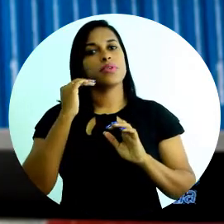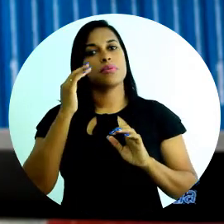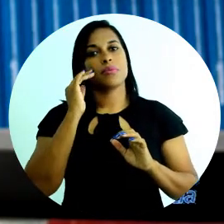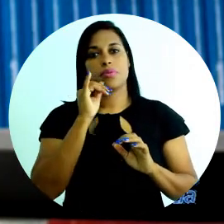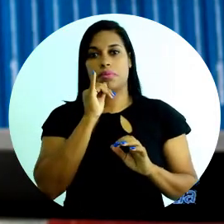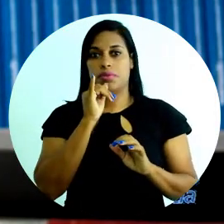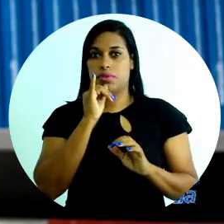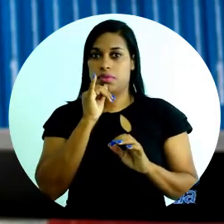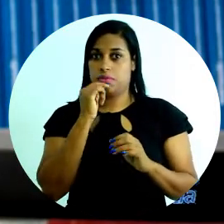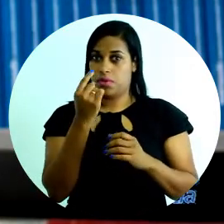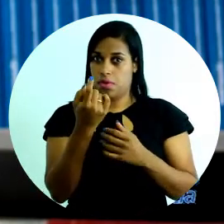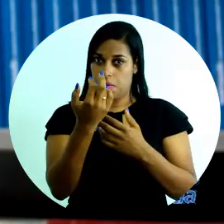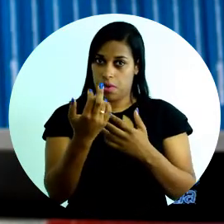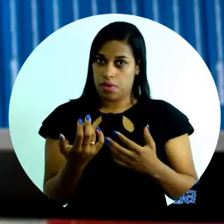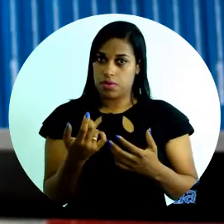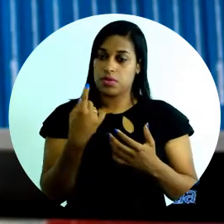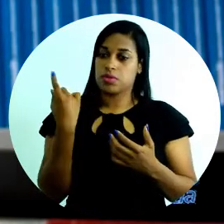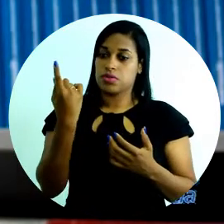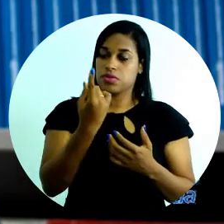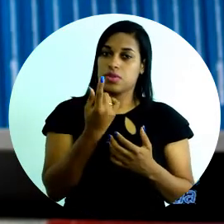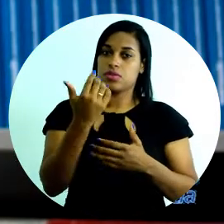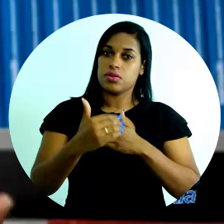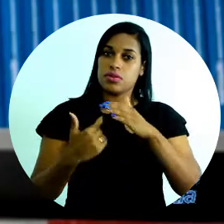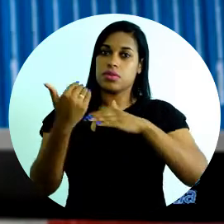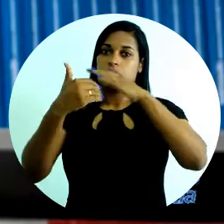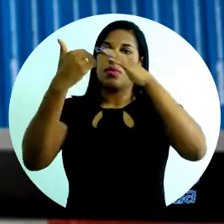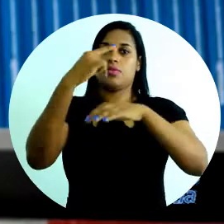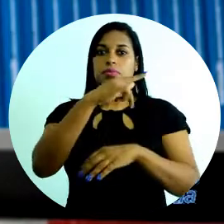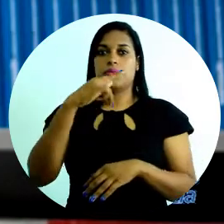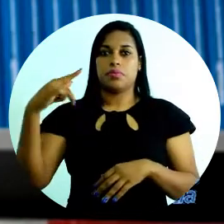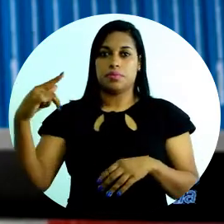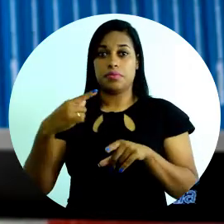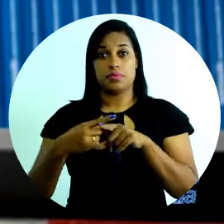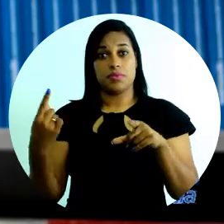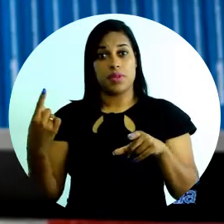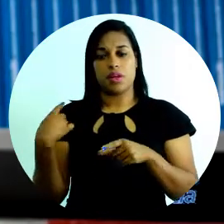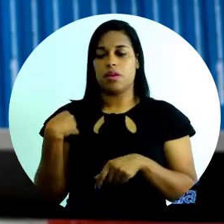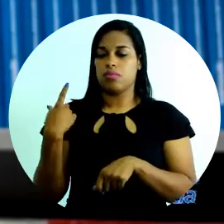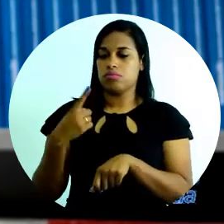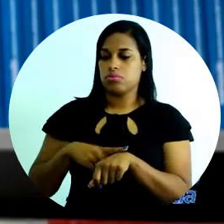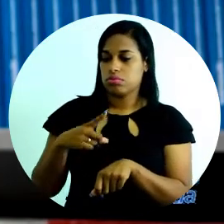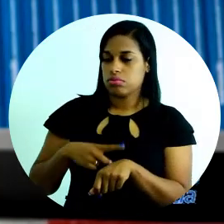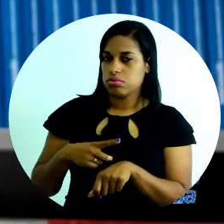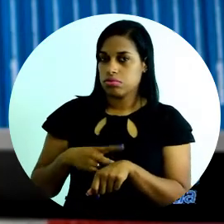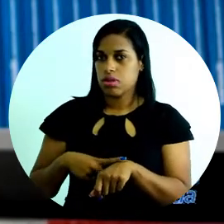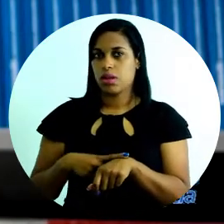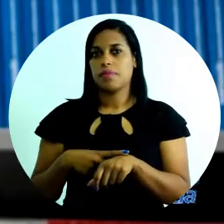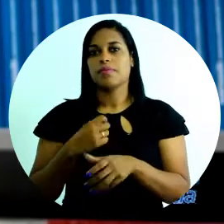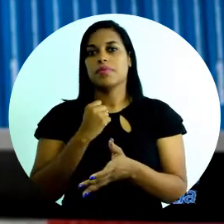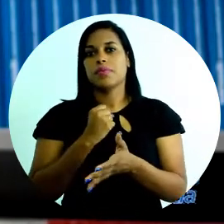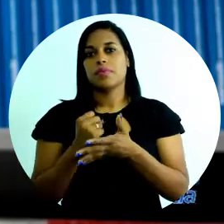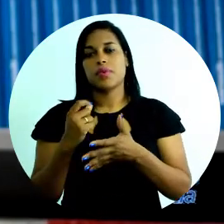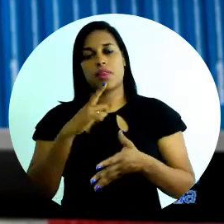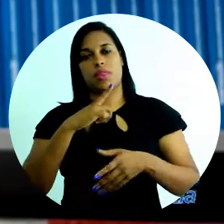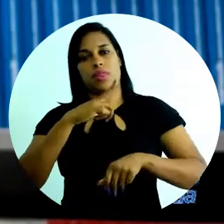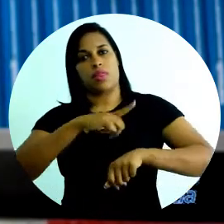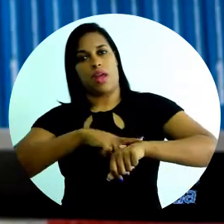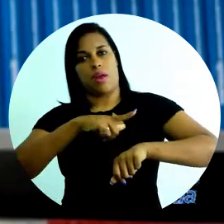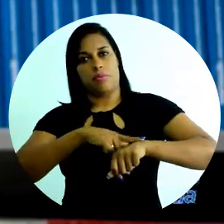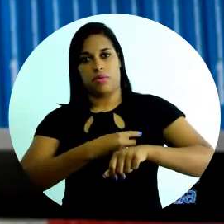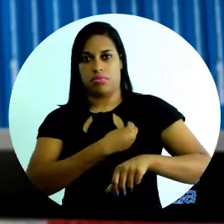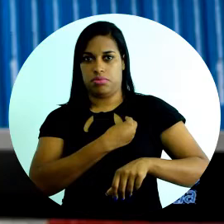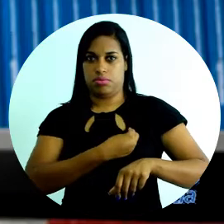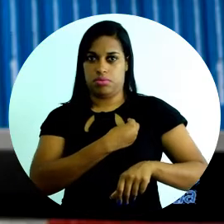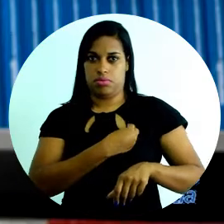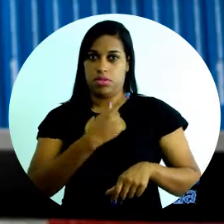saber que não que é algo que nós construímos enquanto projeto, mas que no decorrer do tempo, com o passar do período de vigência